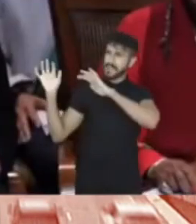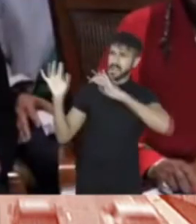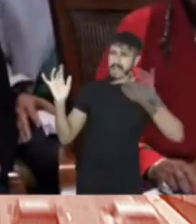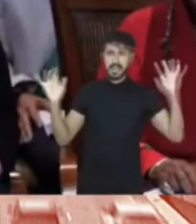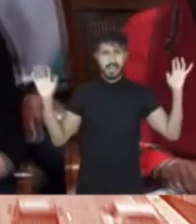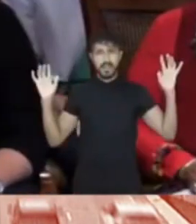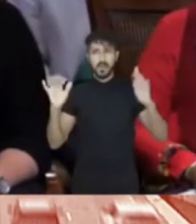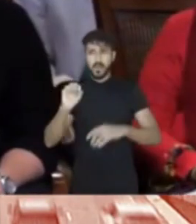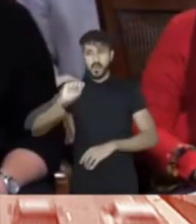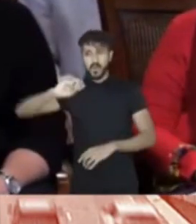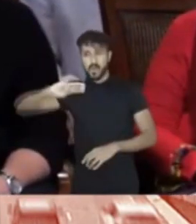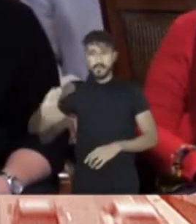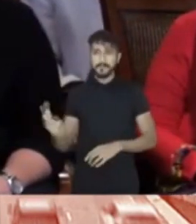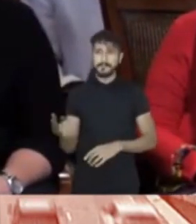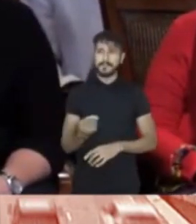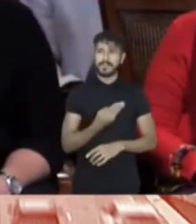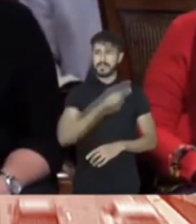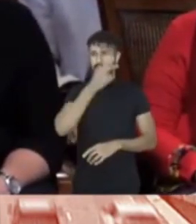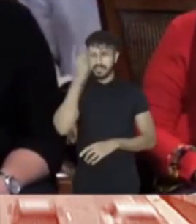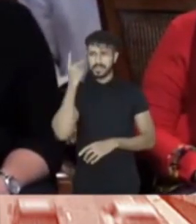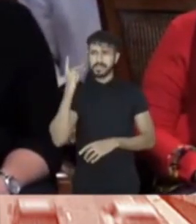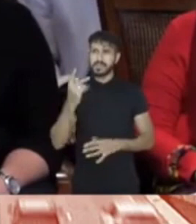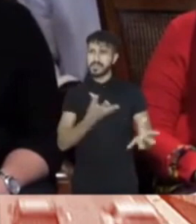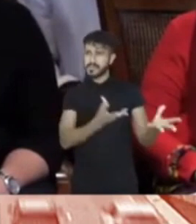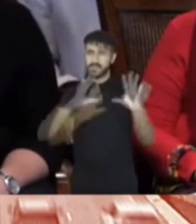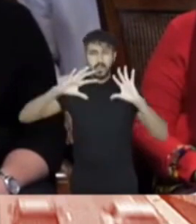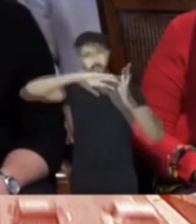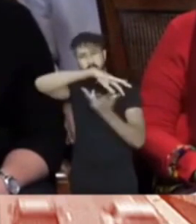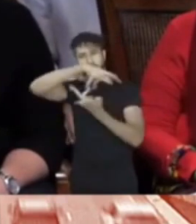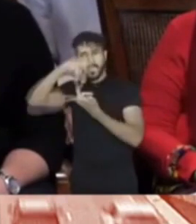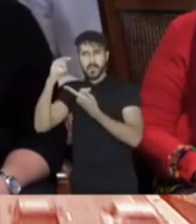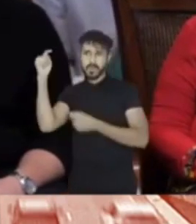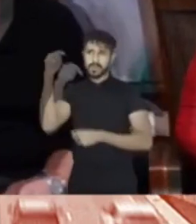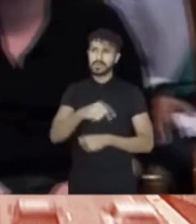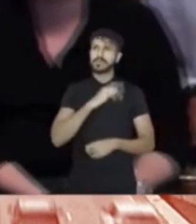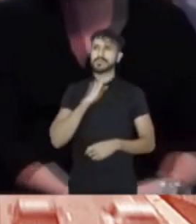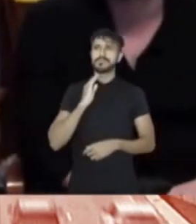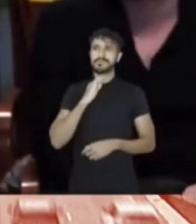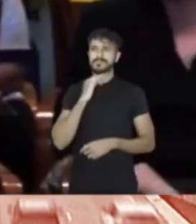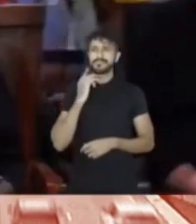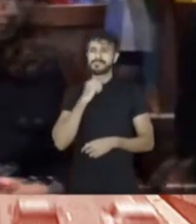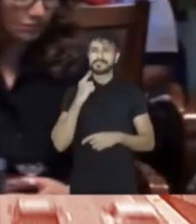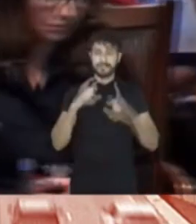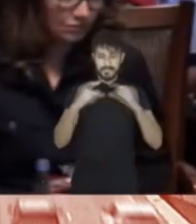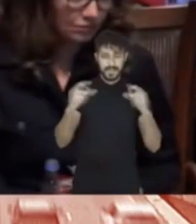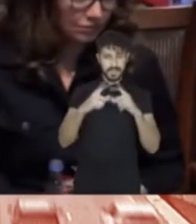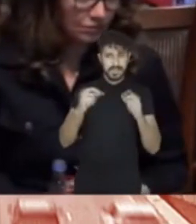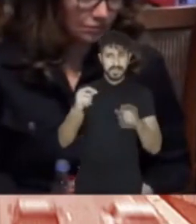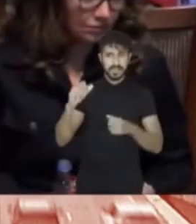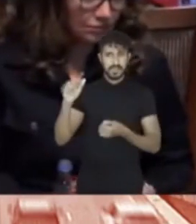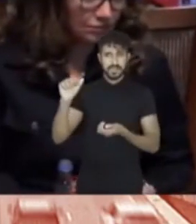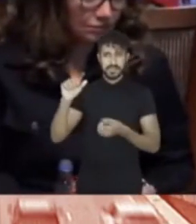ele está sentindo que o desgaste do Bolsonaro é muito grande e que ele está. Né? Você vê, a pesquisa IPEC, um dado interessantíssimo da pesquisa IPEC, né? Desculpa,